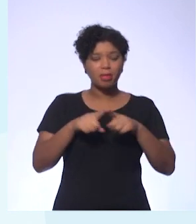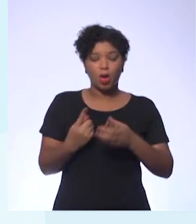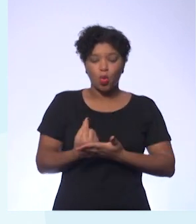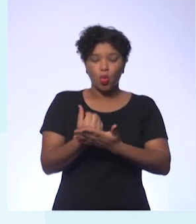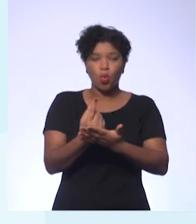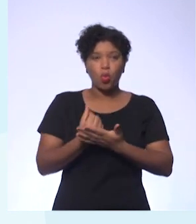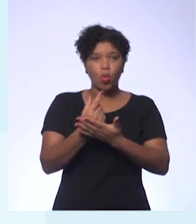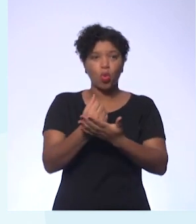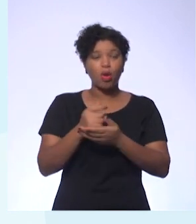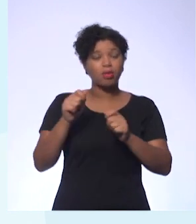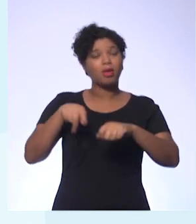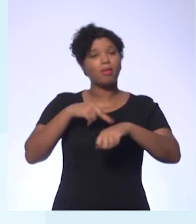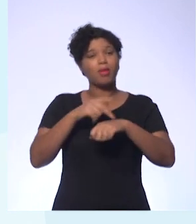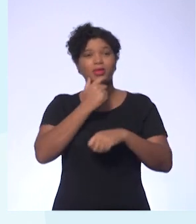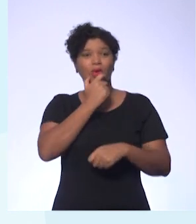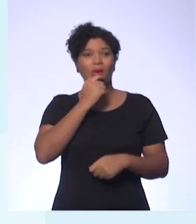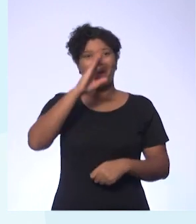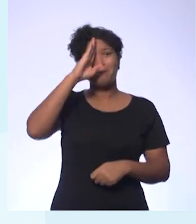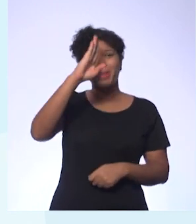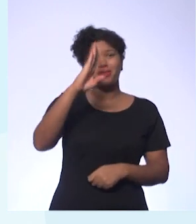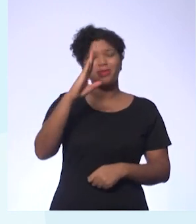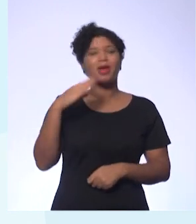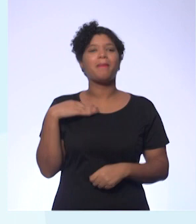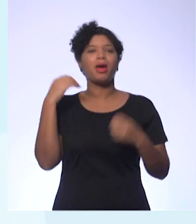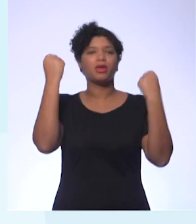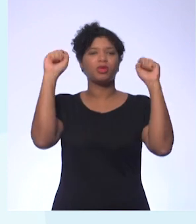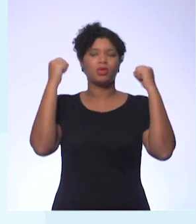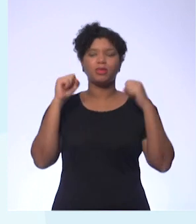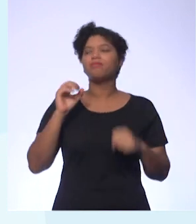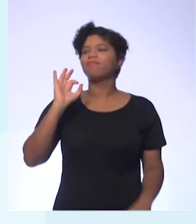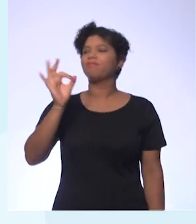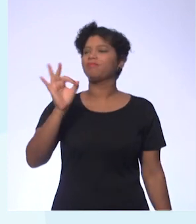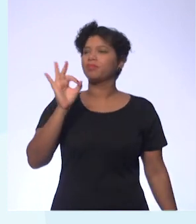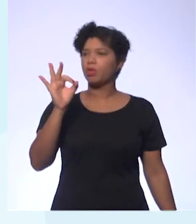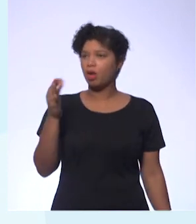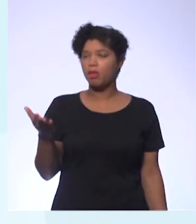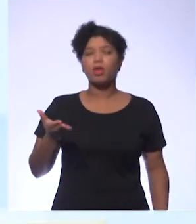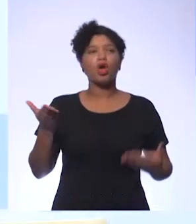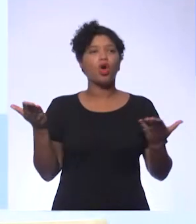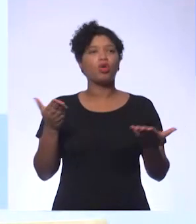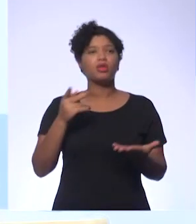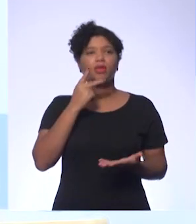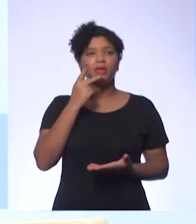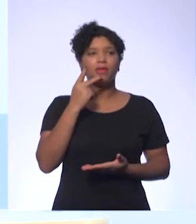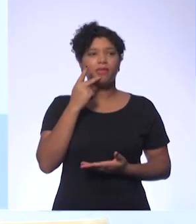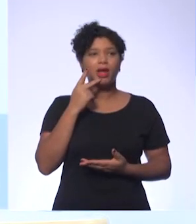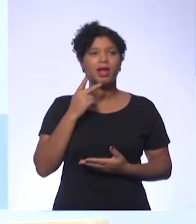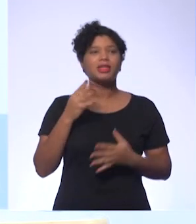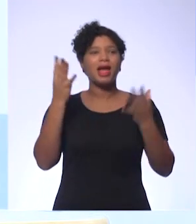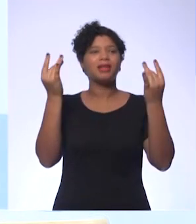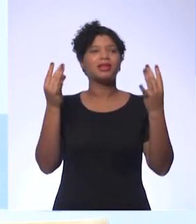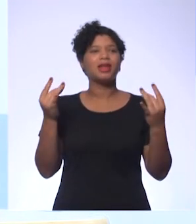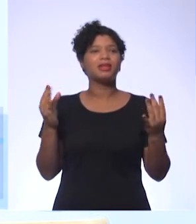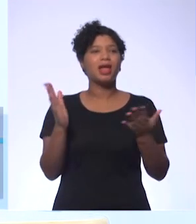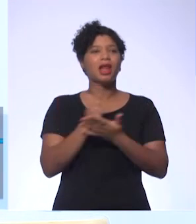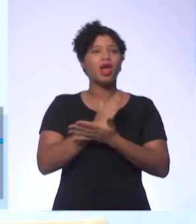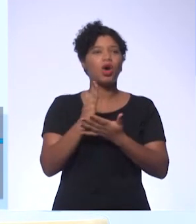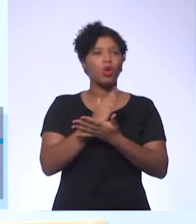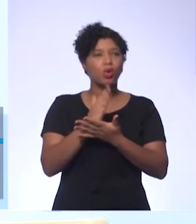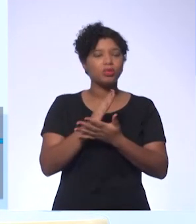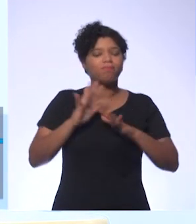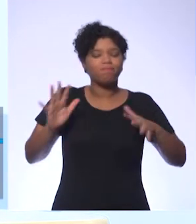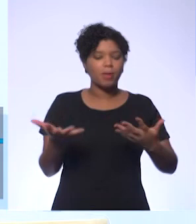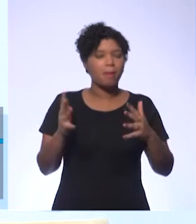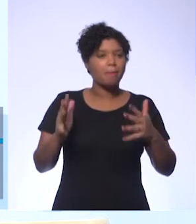fosse o palco da industrialização. Exatamente, Jana, você está trazendo, né, alguns elementos que fomentaram, né,